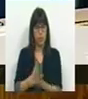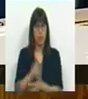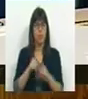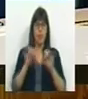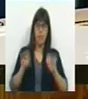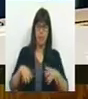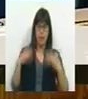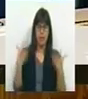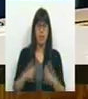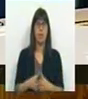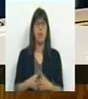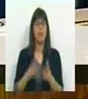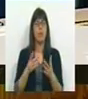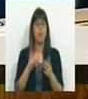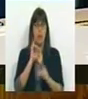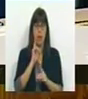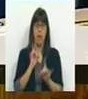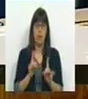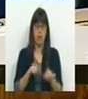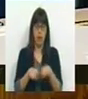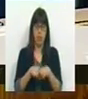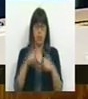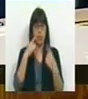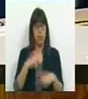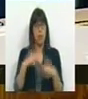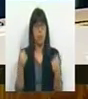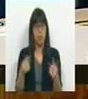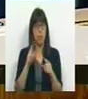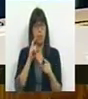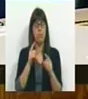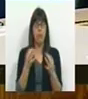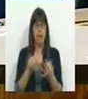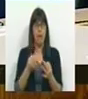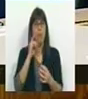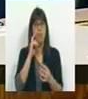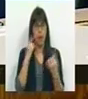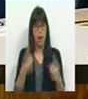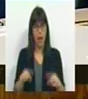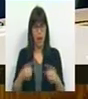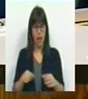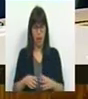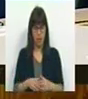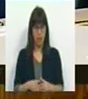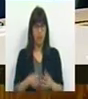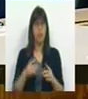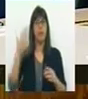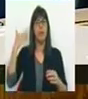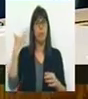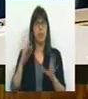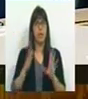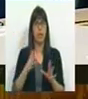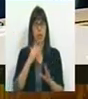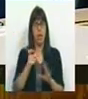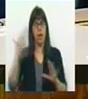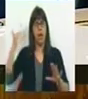de princípios é precioso em política pública e está, felizmente, assegurado de um passado que já vem